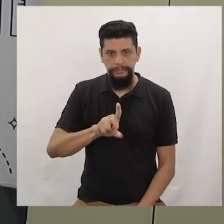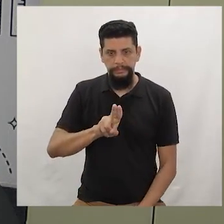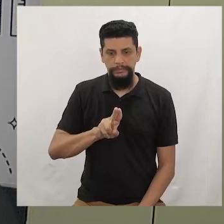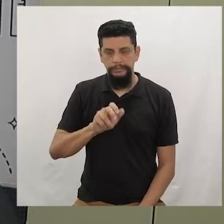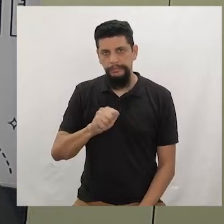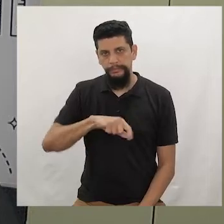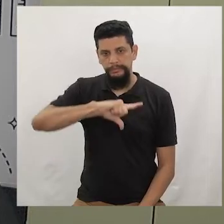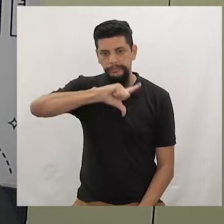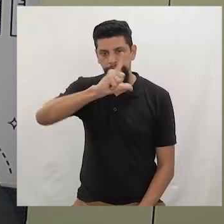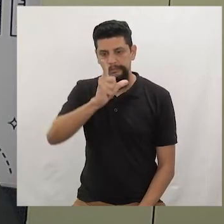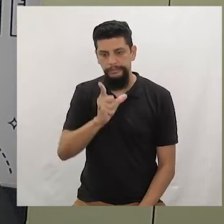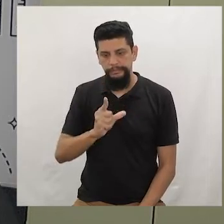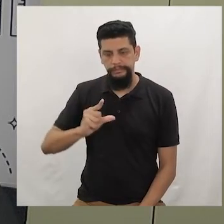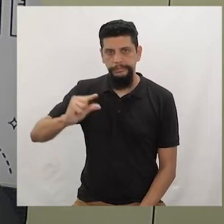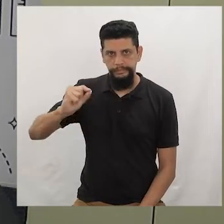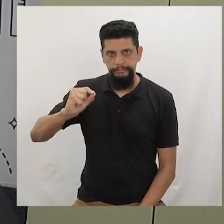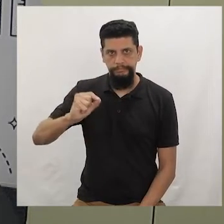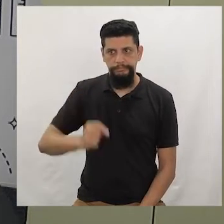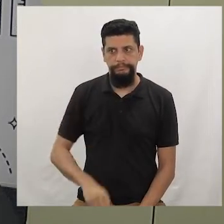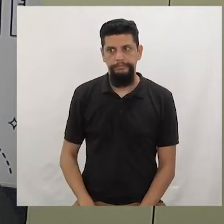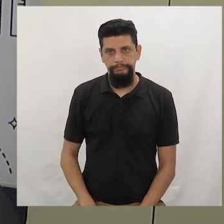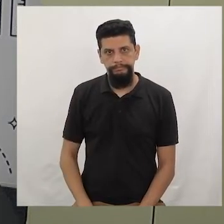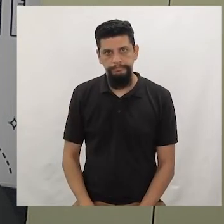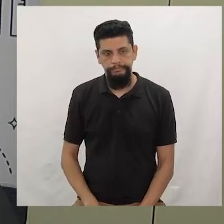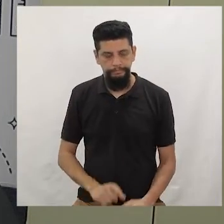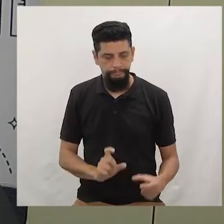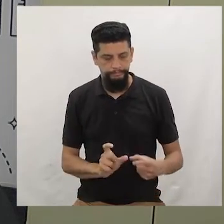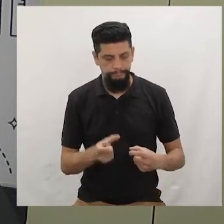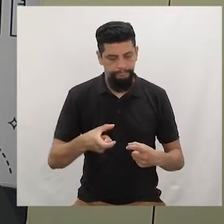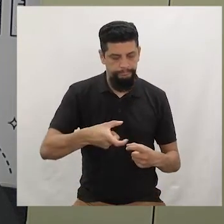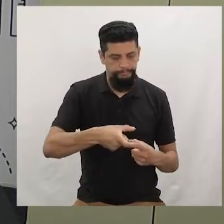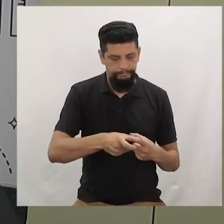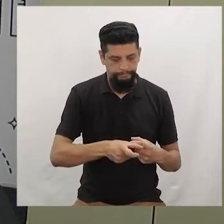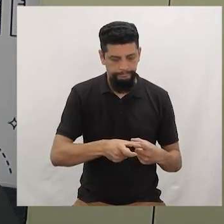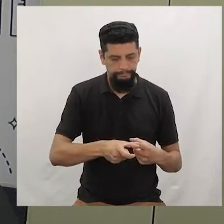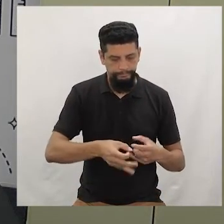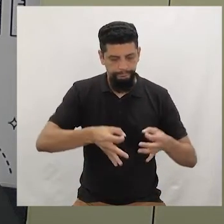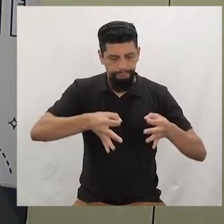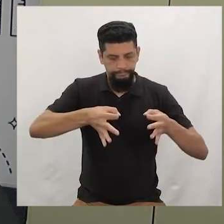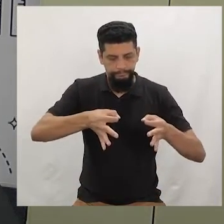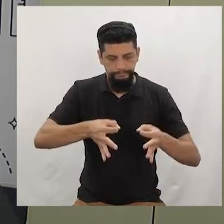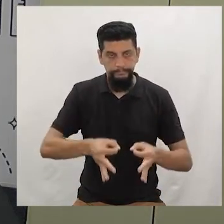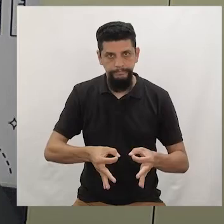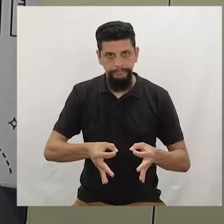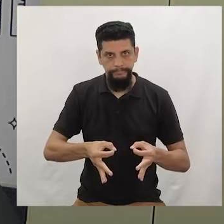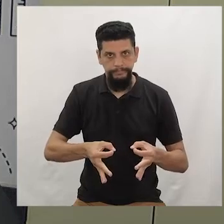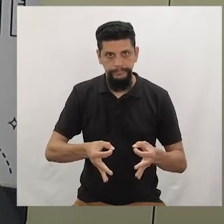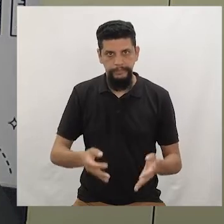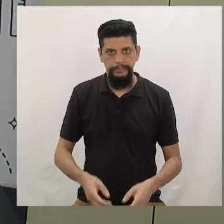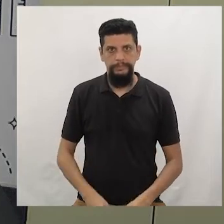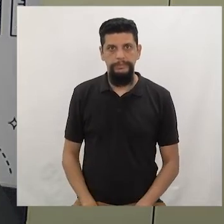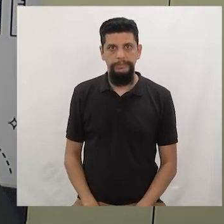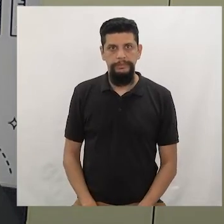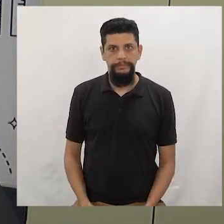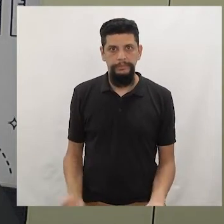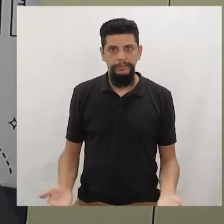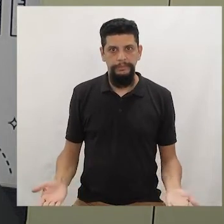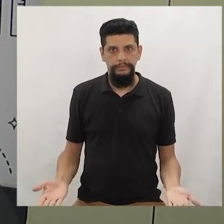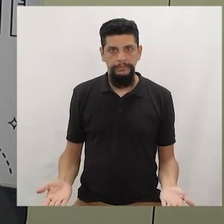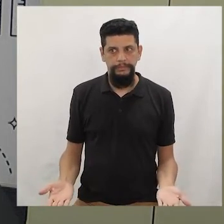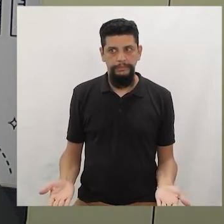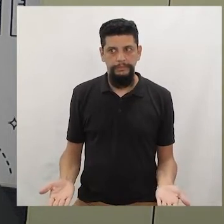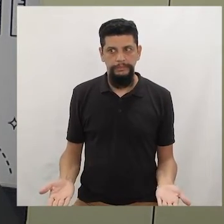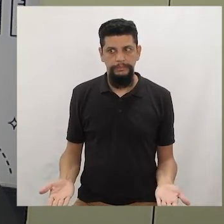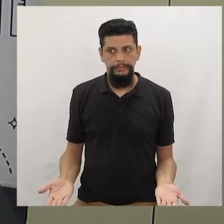cá uma lua, ó. Vamos virar aqui. Certo? Certinho. Agora é um sol